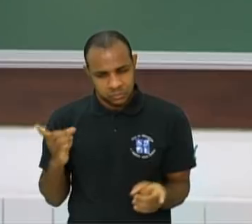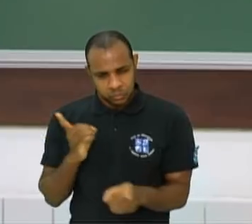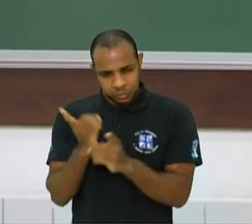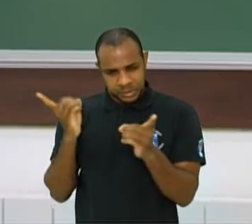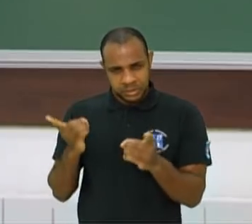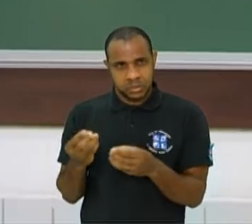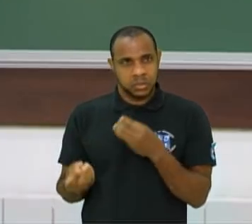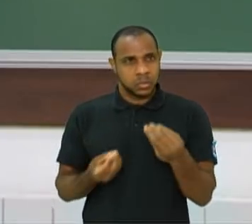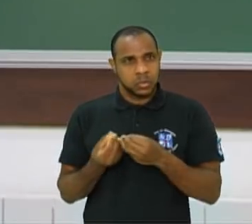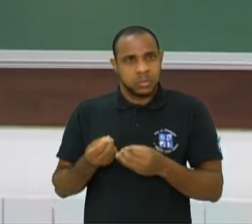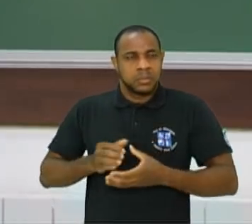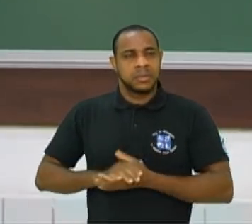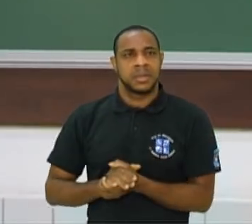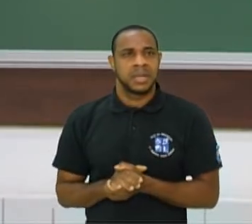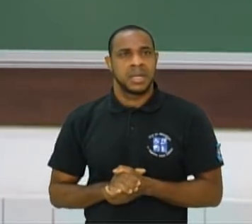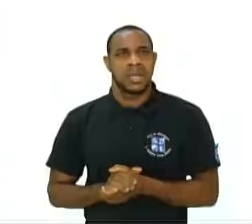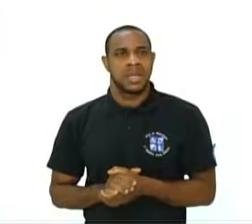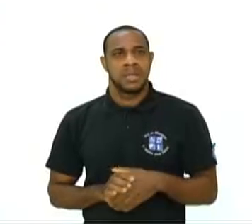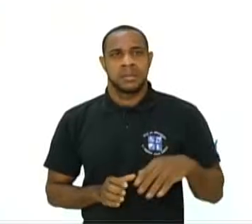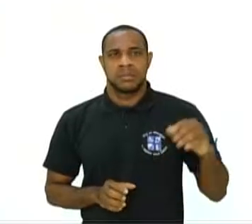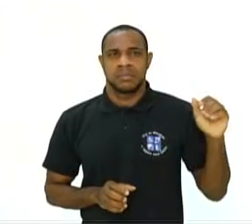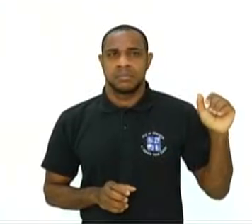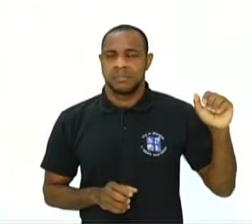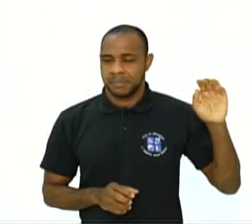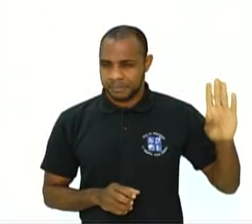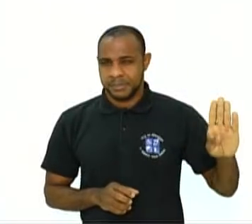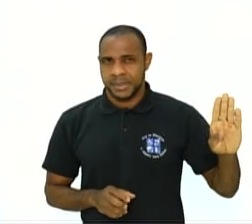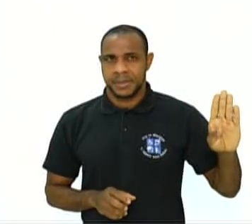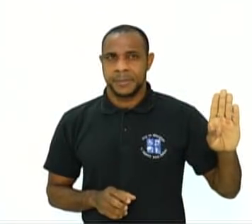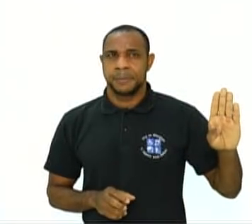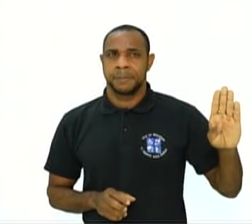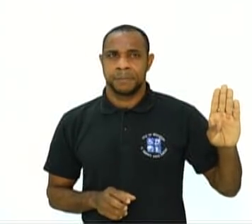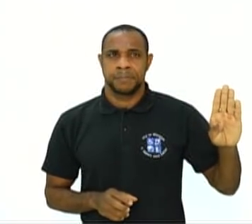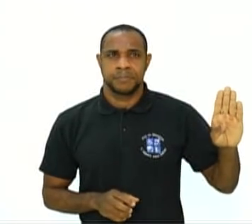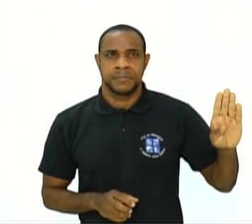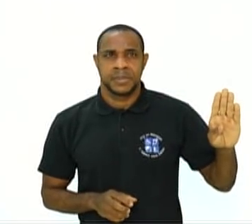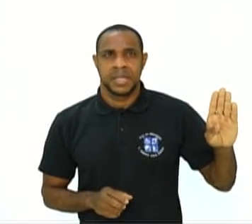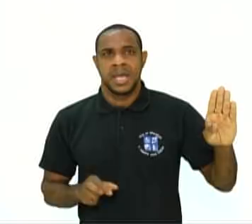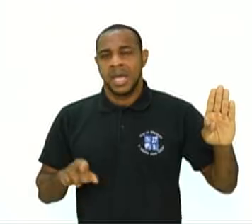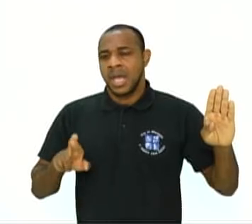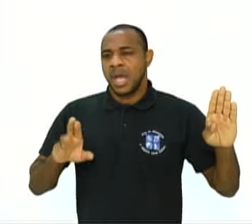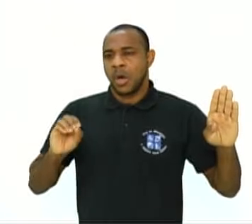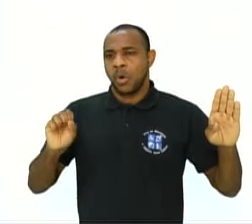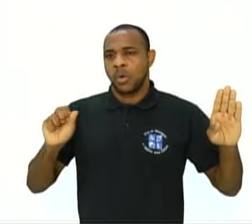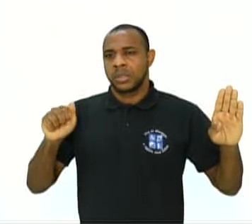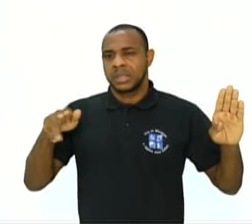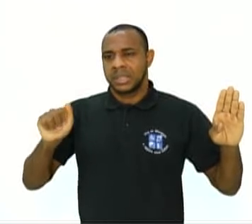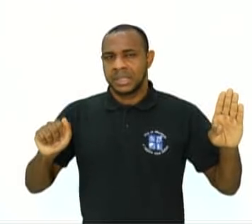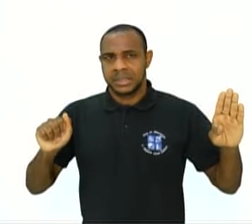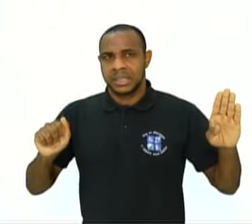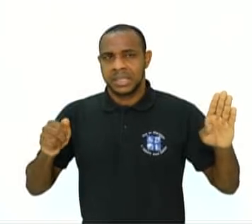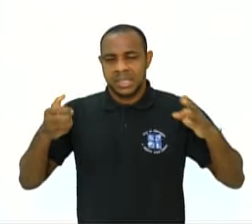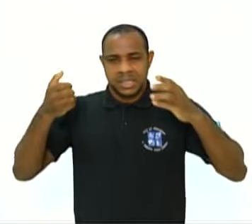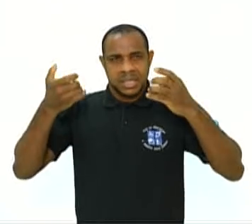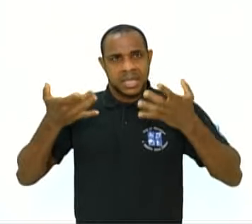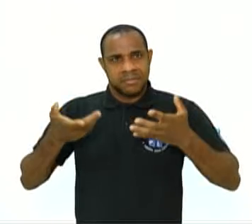Descobriram? Então vamos lá, ó. Alternativa correta, letra B, né? A Rosana Paulino, ela vai trabalhar nas linguagens da gravura,